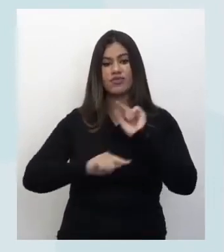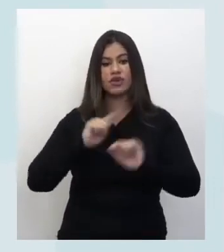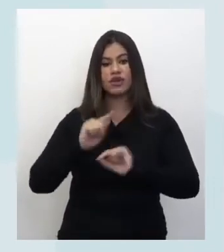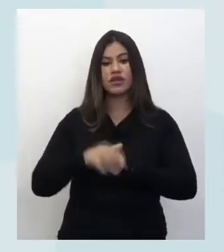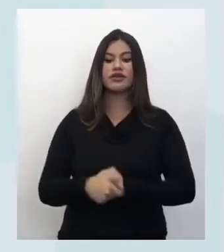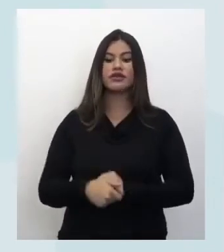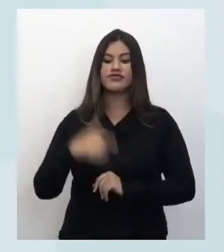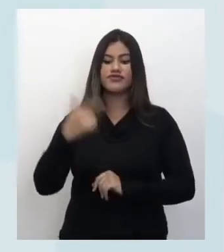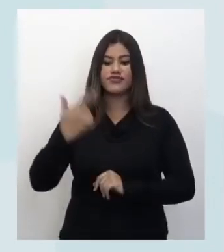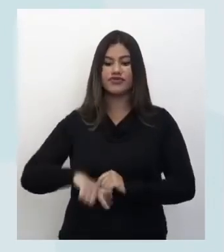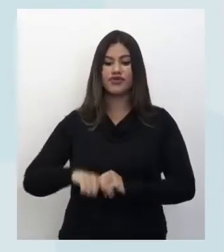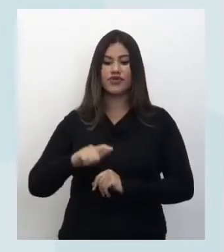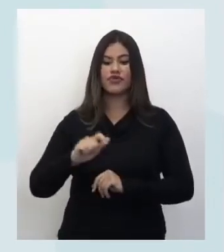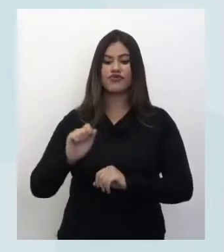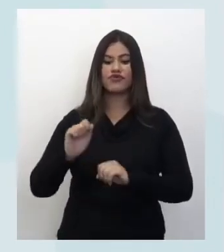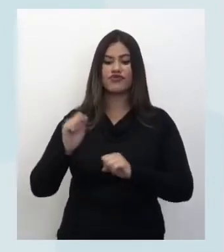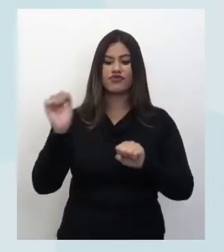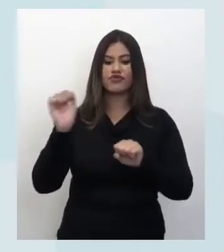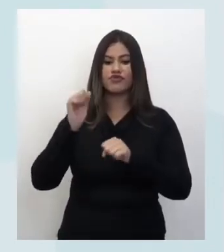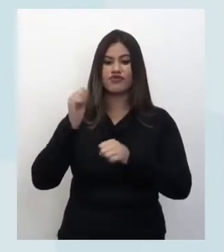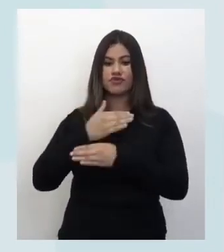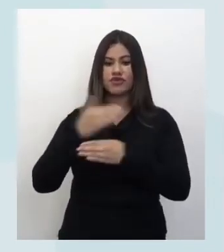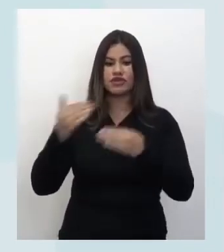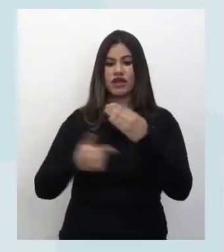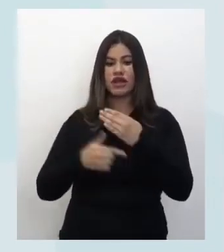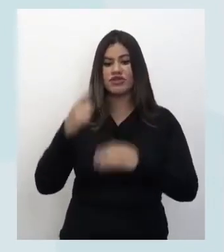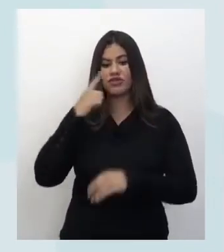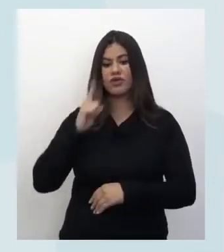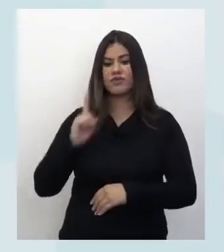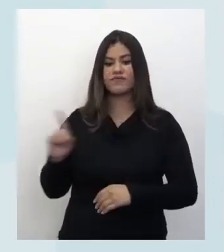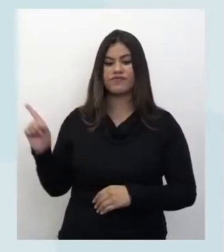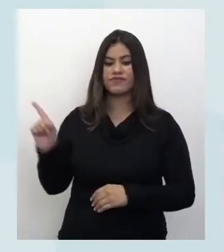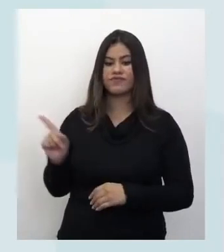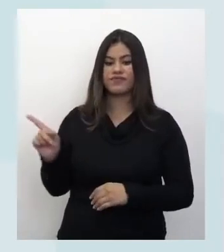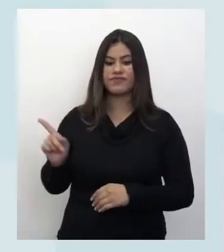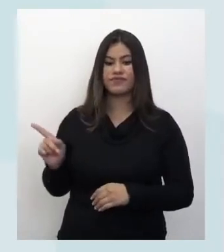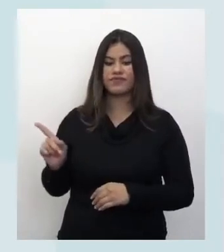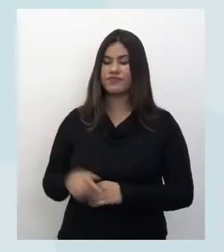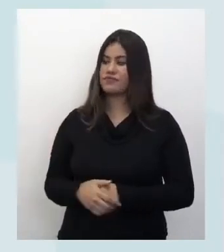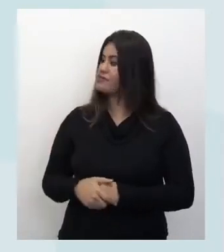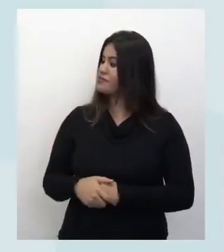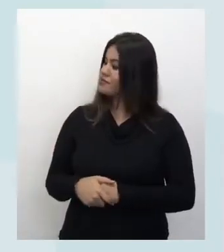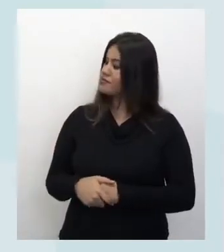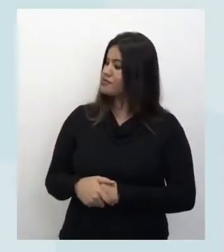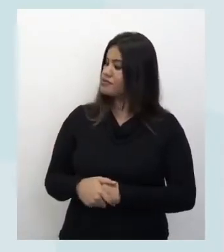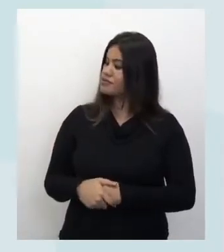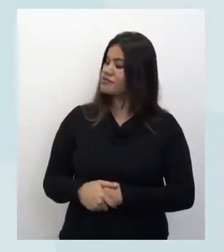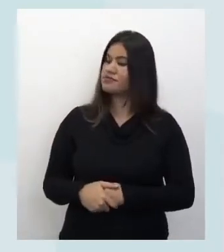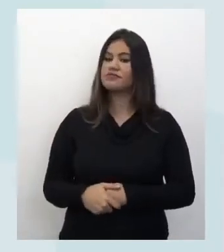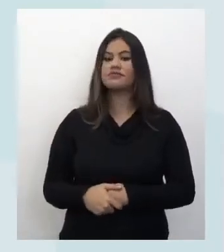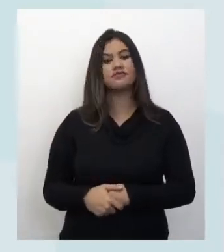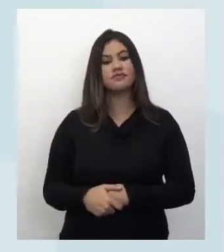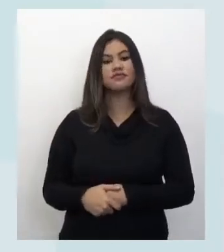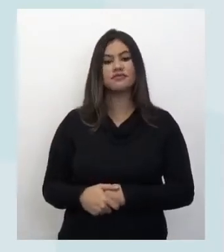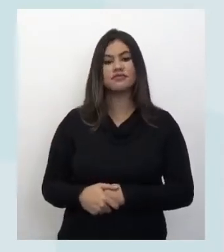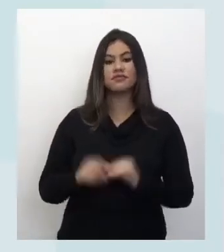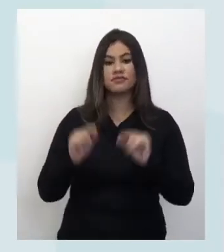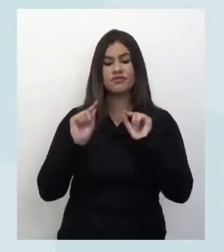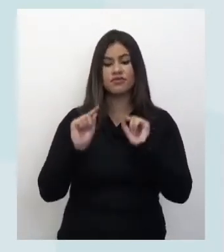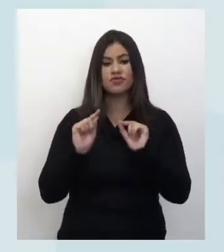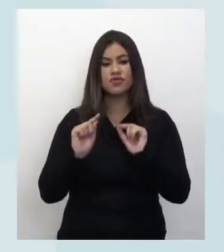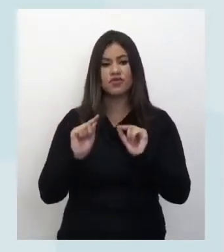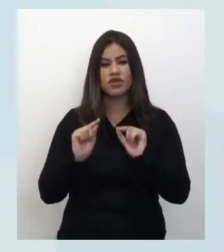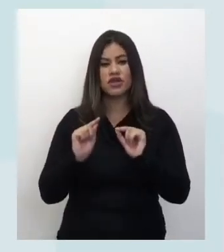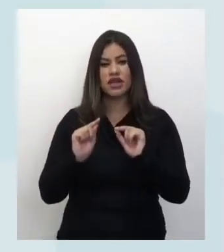próximo slide, nós vamos ter a pergunta e o local. A gente tem uma imagem aí. Então, primeiro, o que é